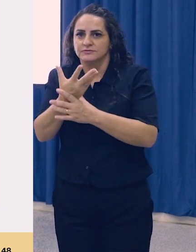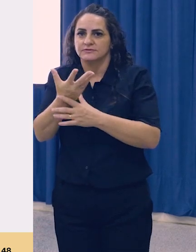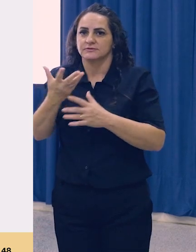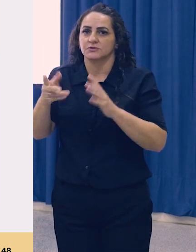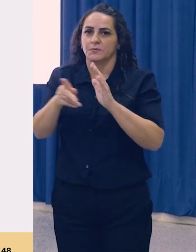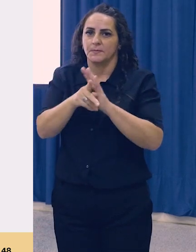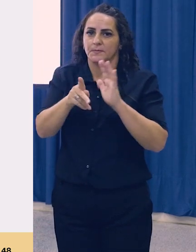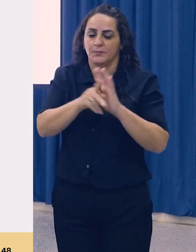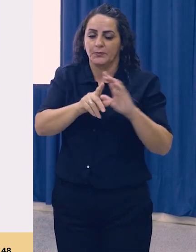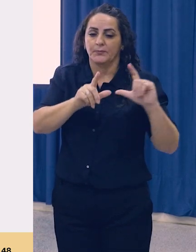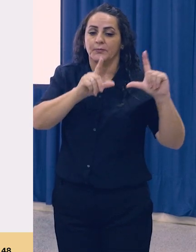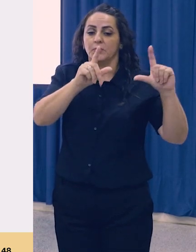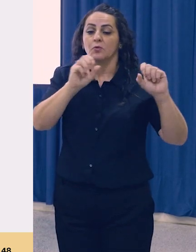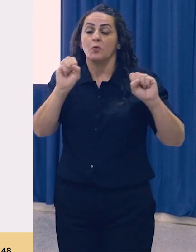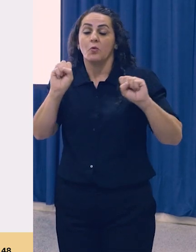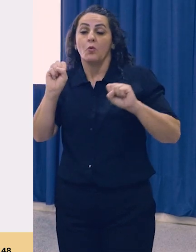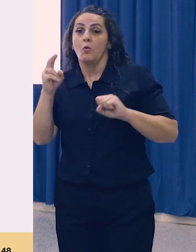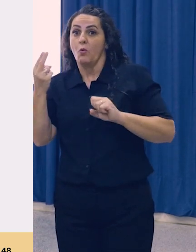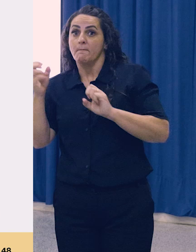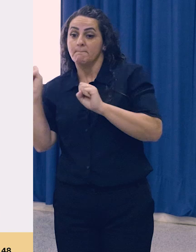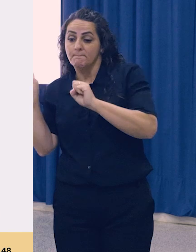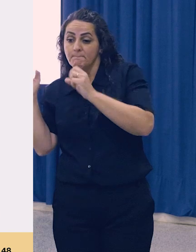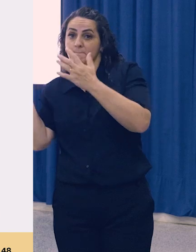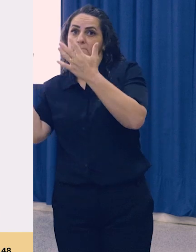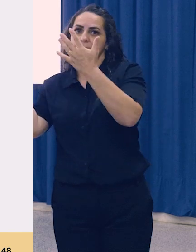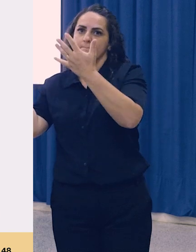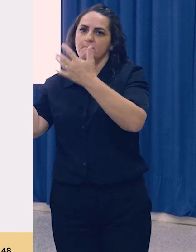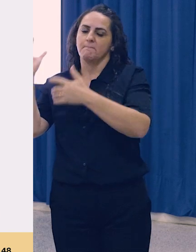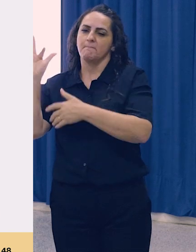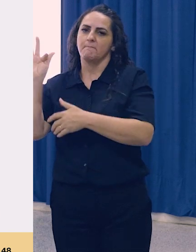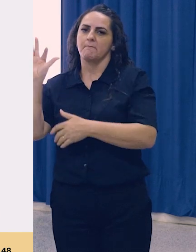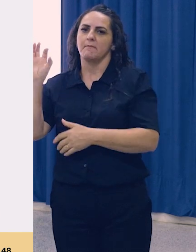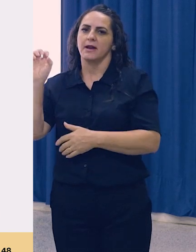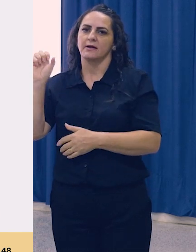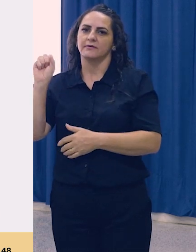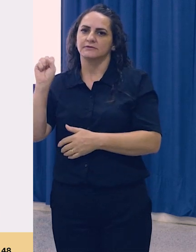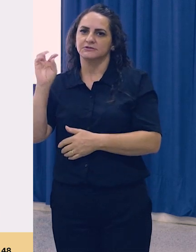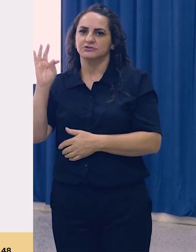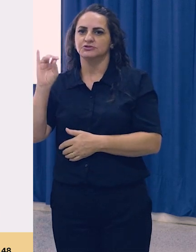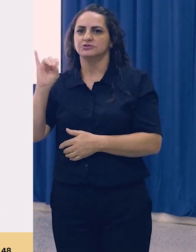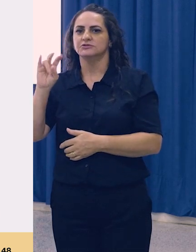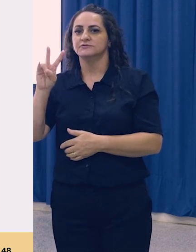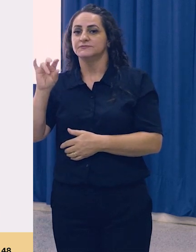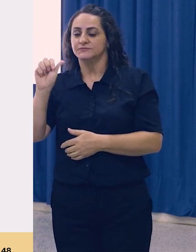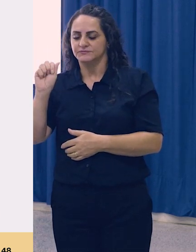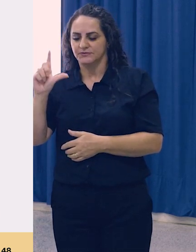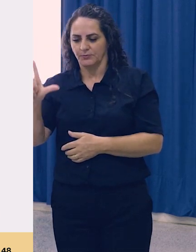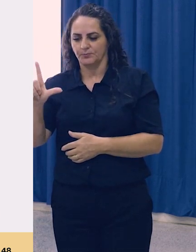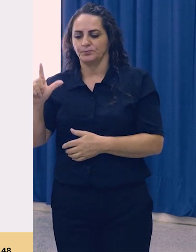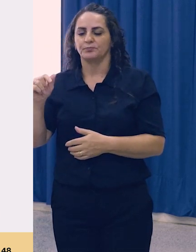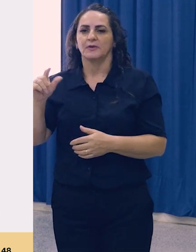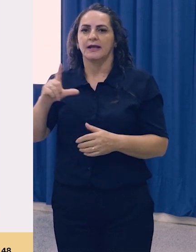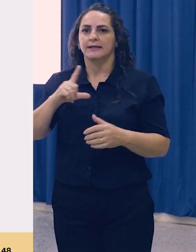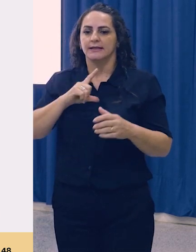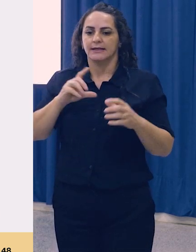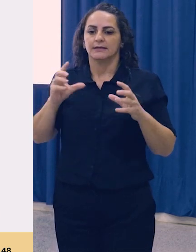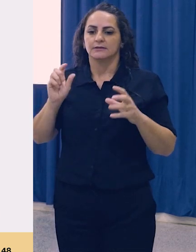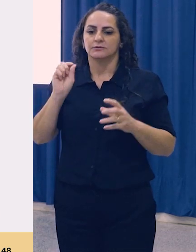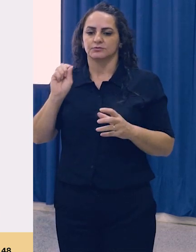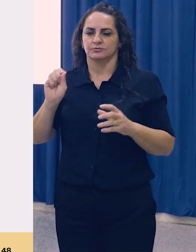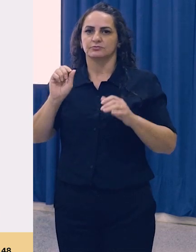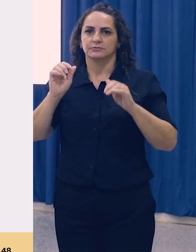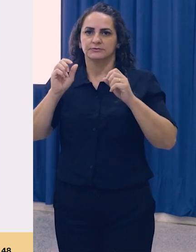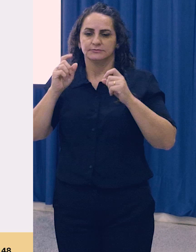festival, enviar para festival o filme. A gente tem esse conjunto de informações que o filme precisa